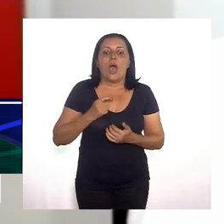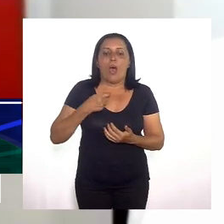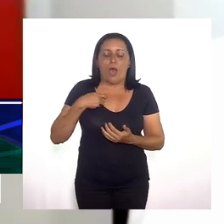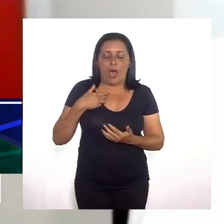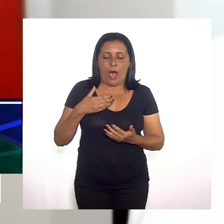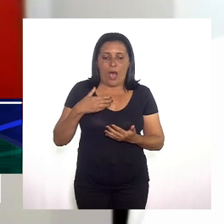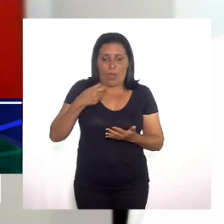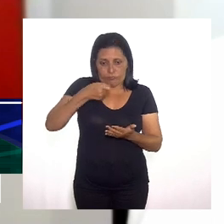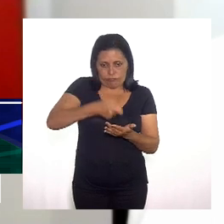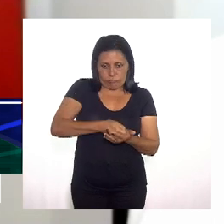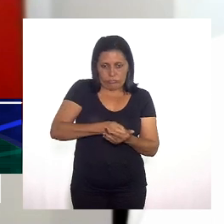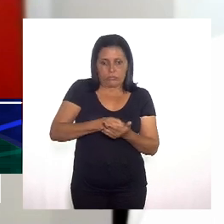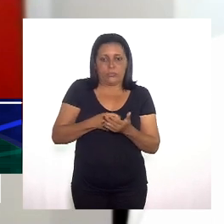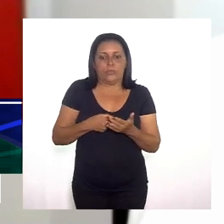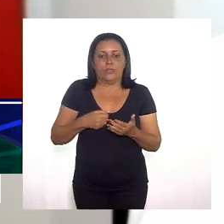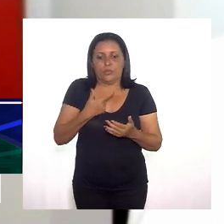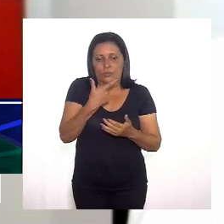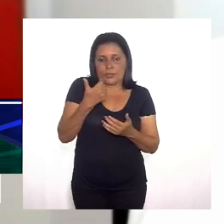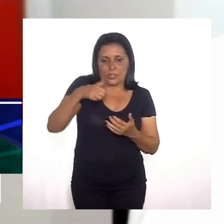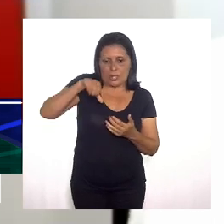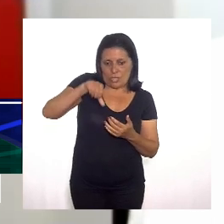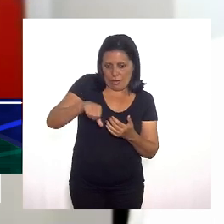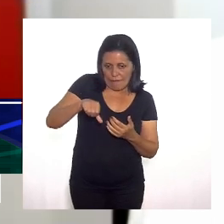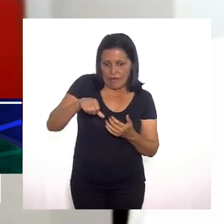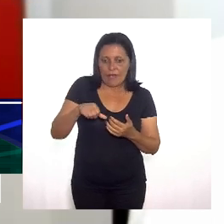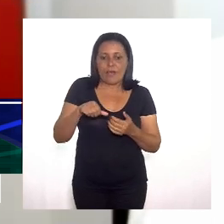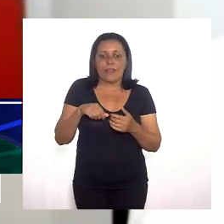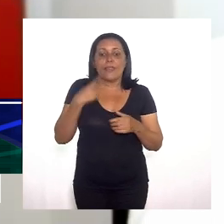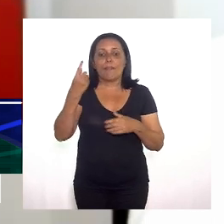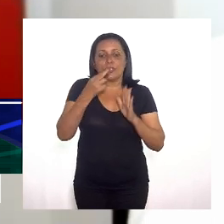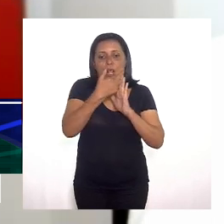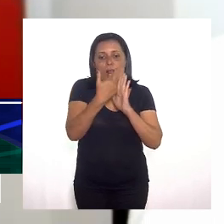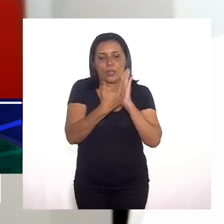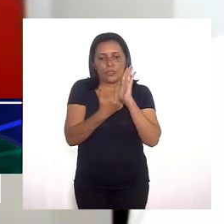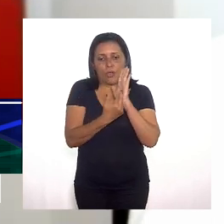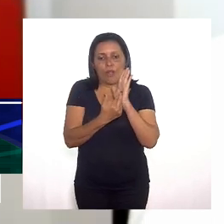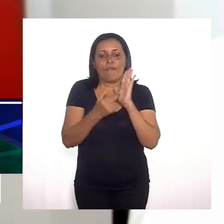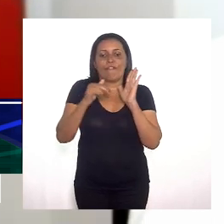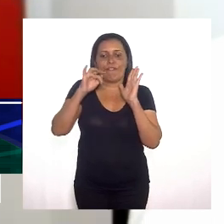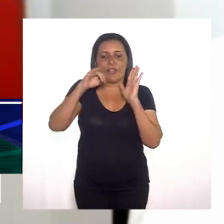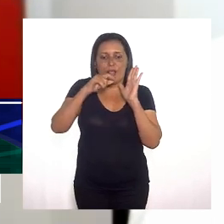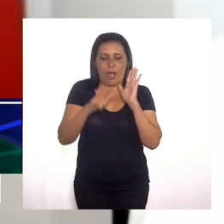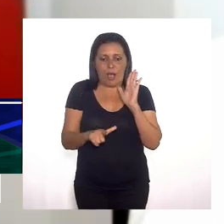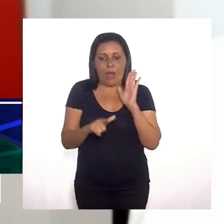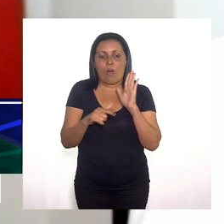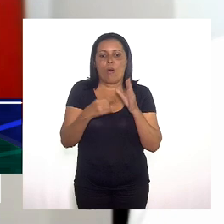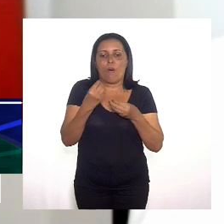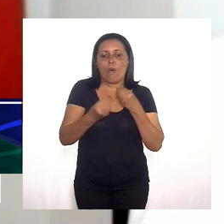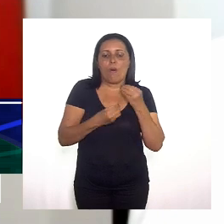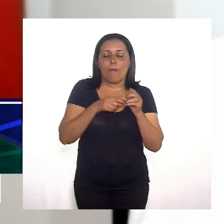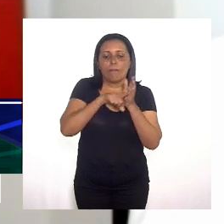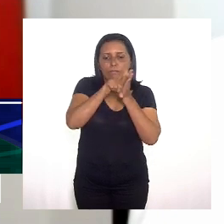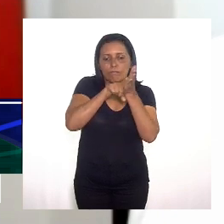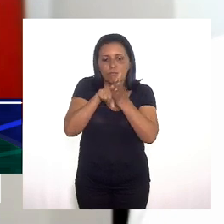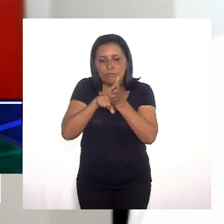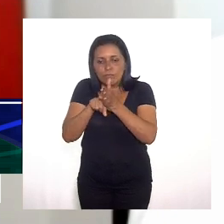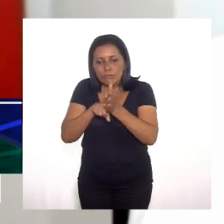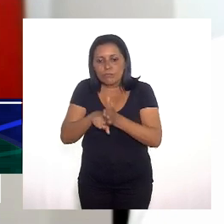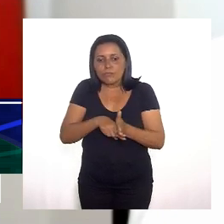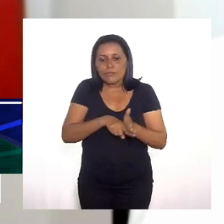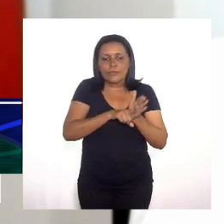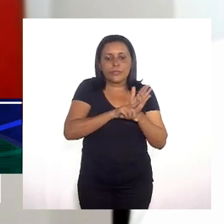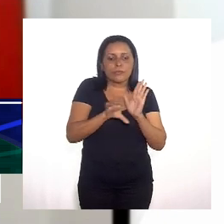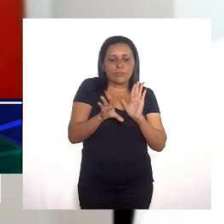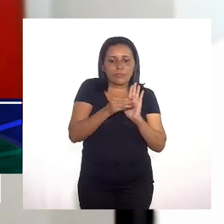pela resolução 198-2019, que aprova o relatório final às conclusões da Comissão Parlamentar de Inquérito, destinada a investigar e apurar os casos